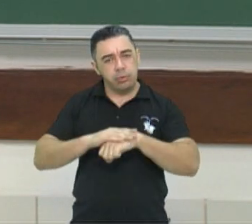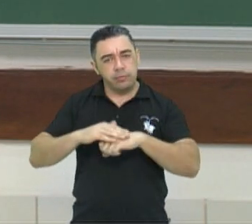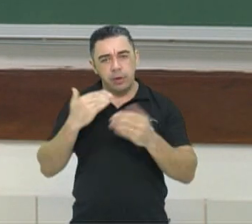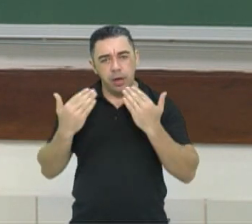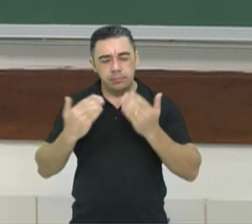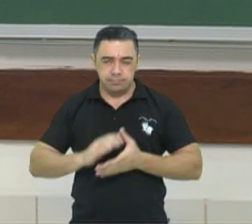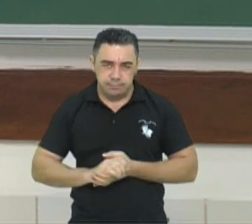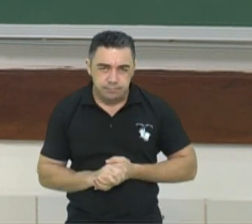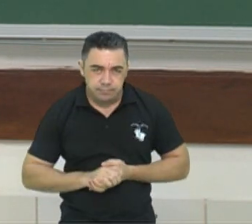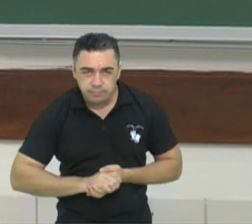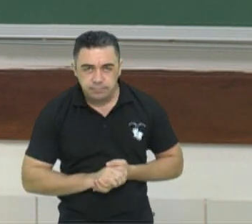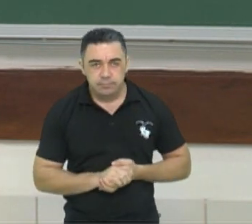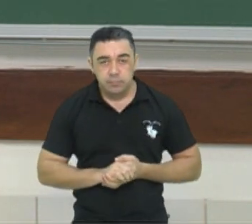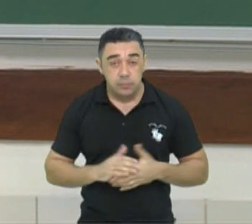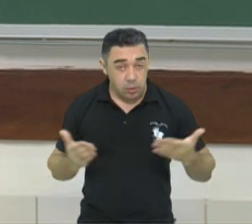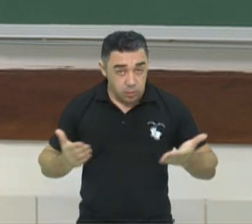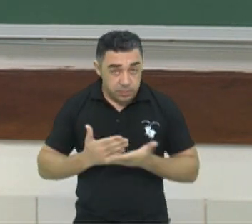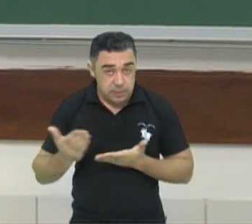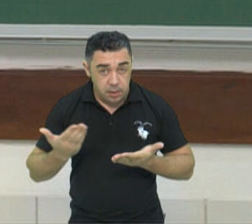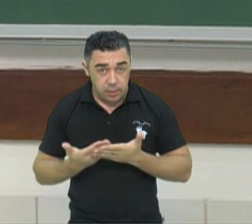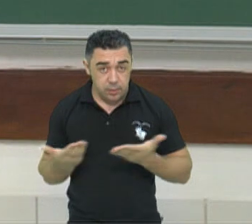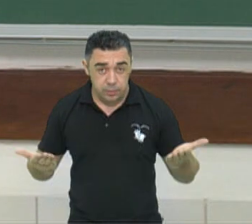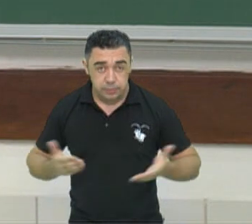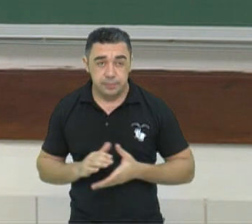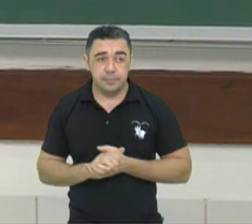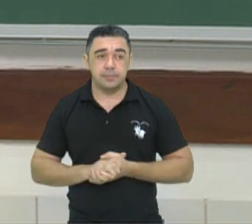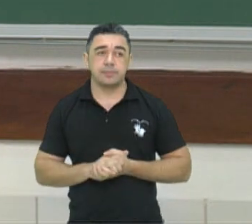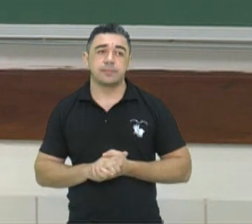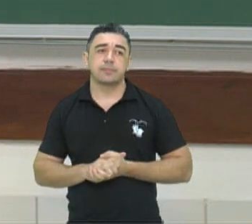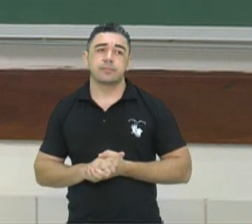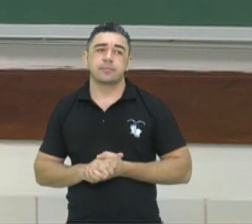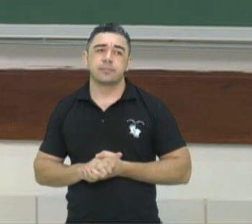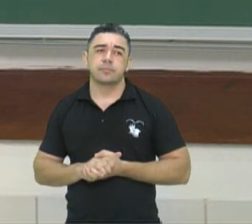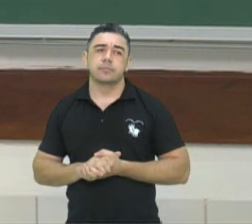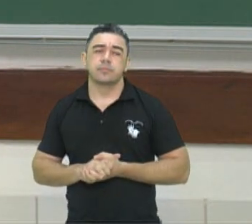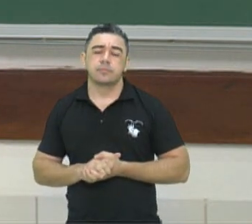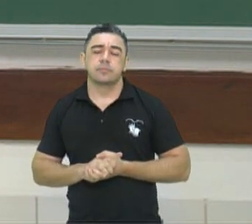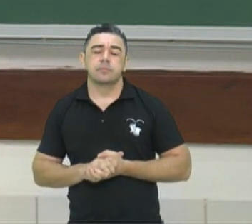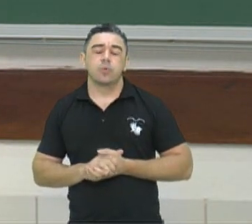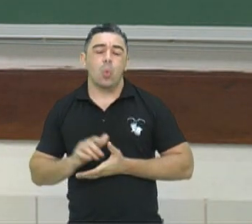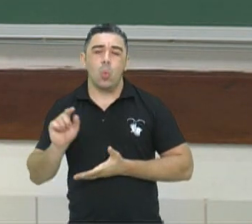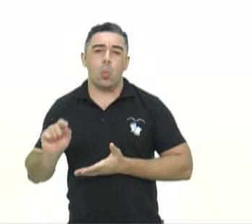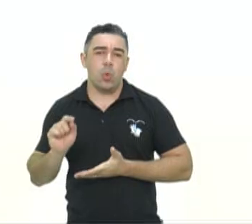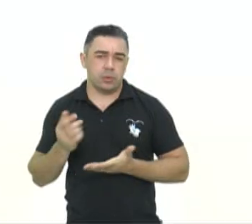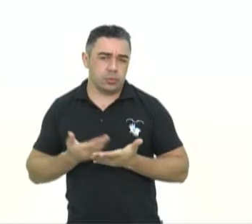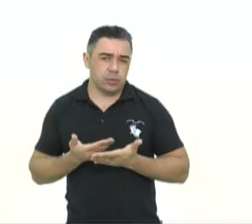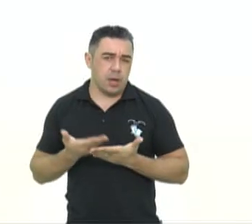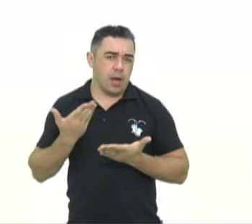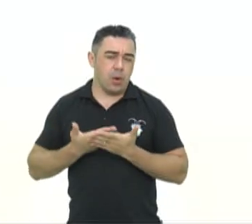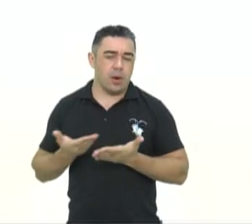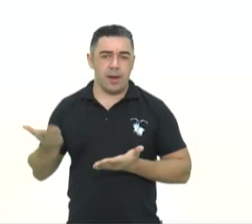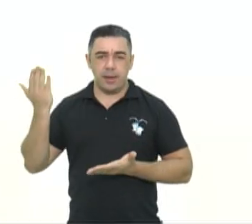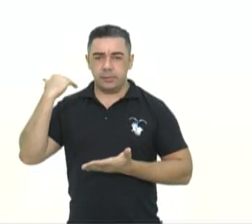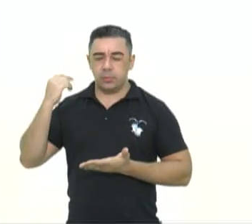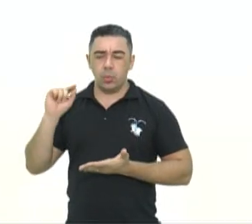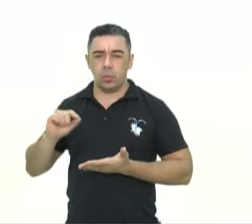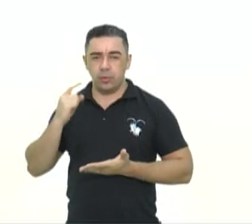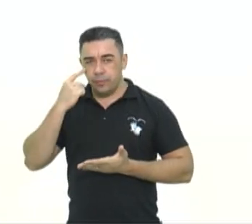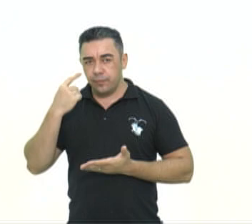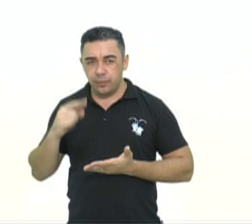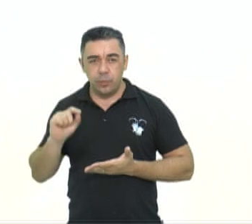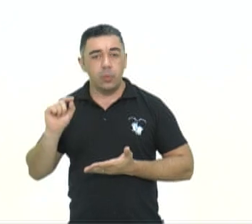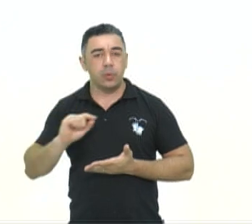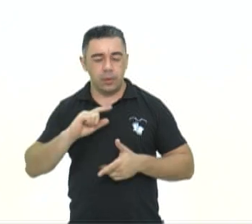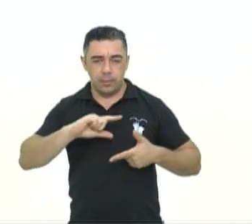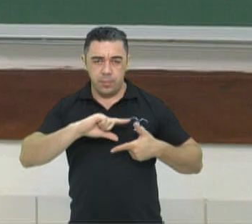gente? Então, vamos começar a aula de hoje? Então, lembrando que na aula anterior nós